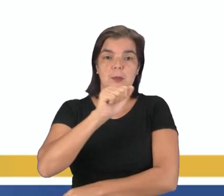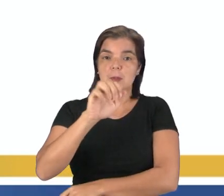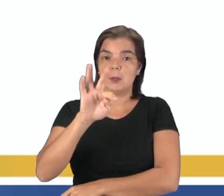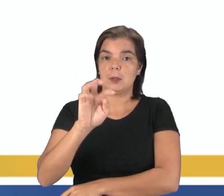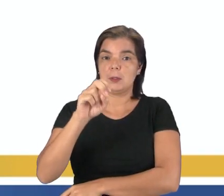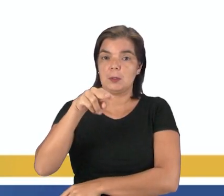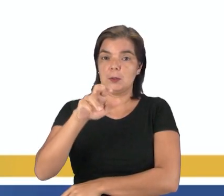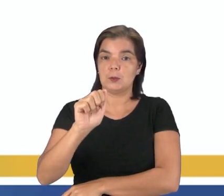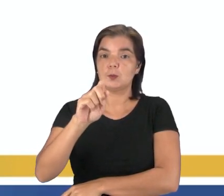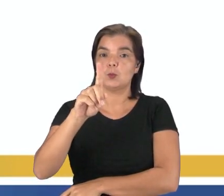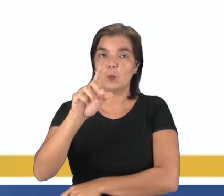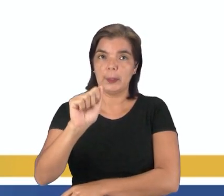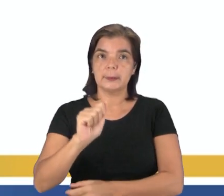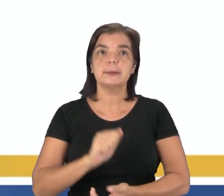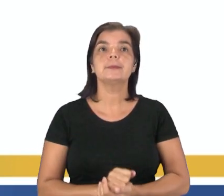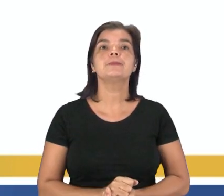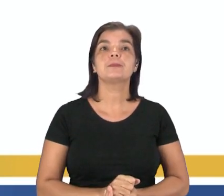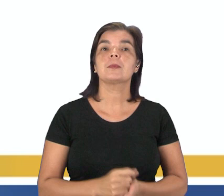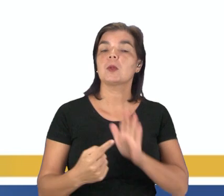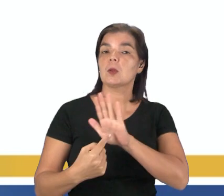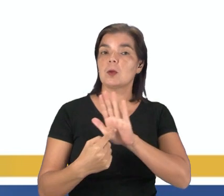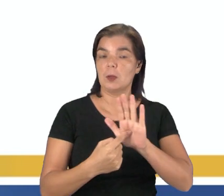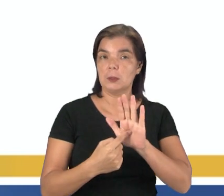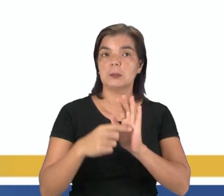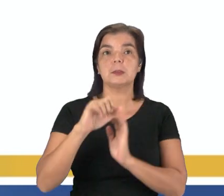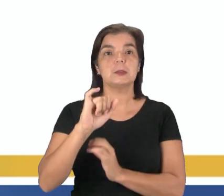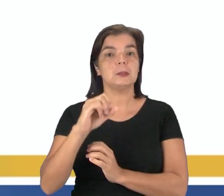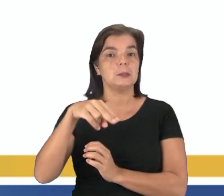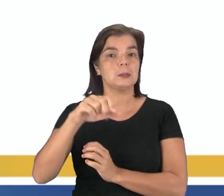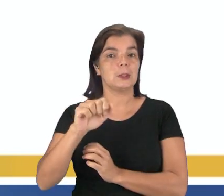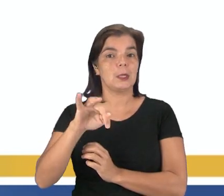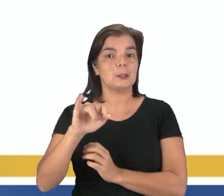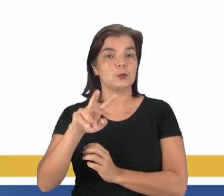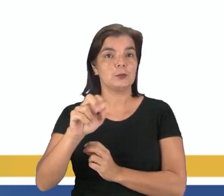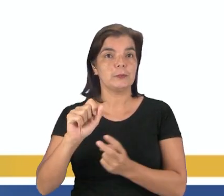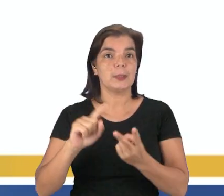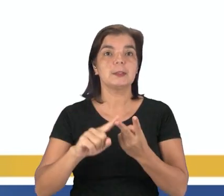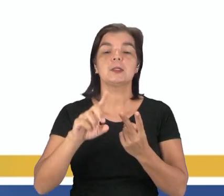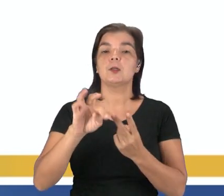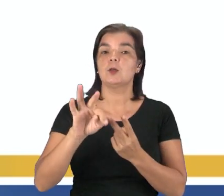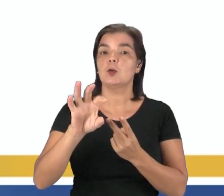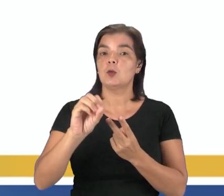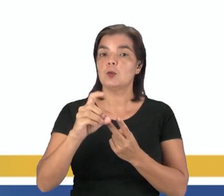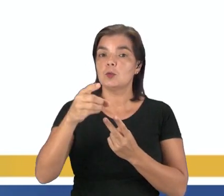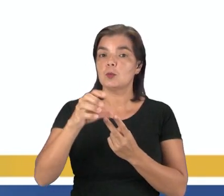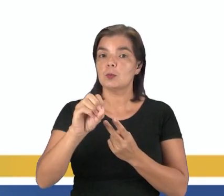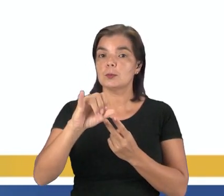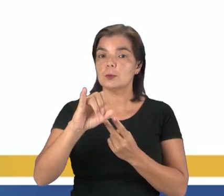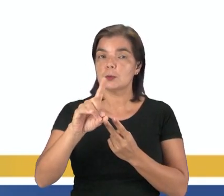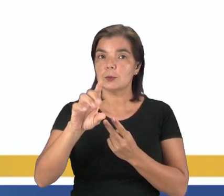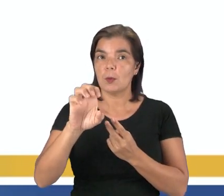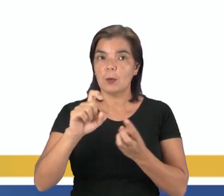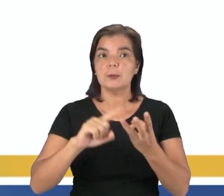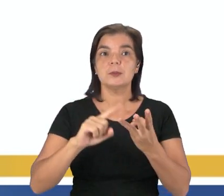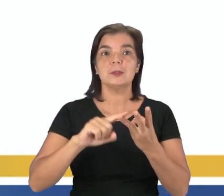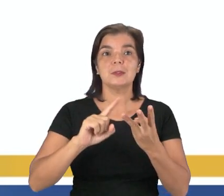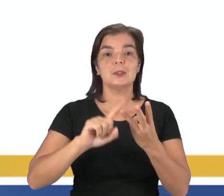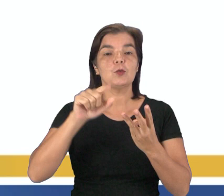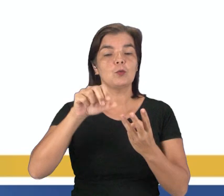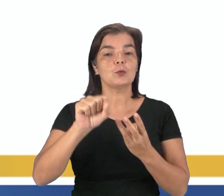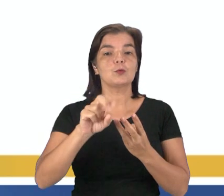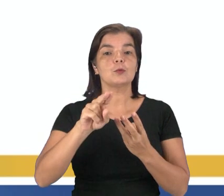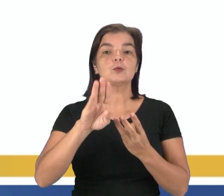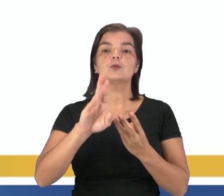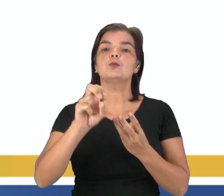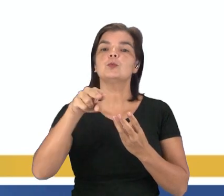são chamadas de atenuadas, inativadas, com toxoides e com subunidades. Qual que é a característica